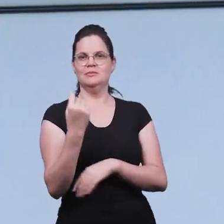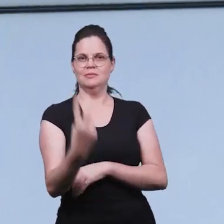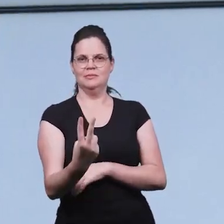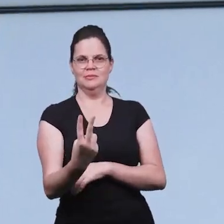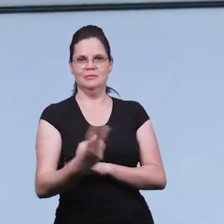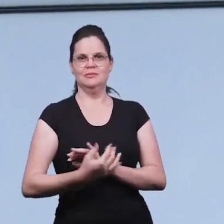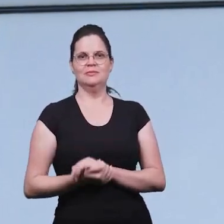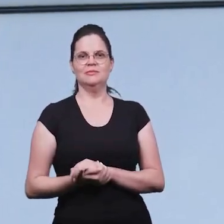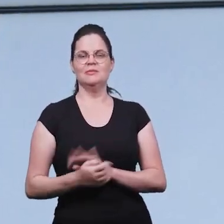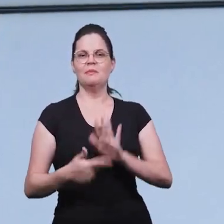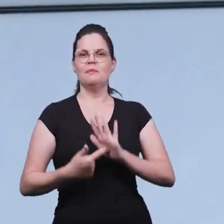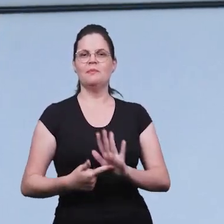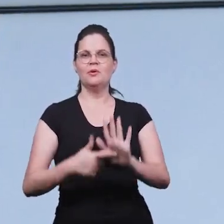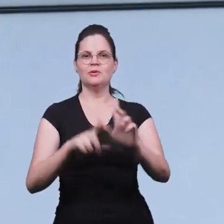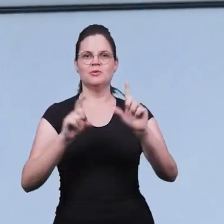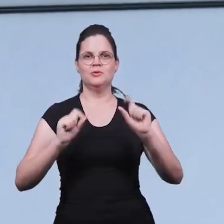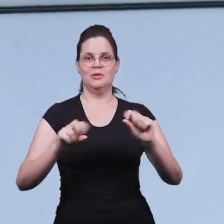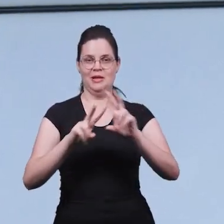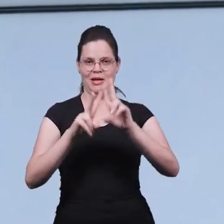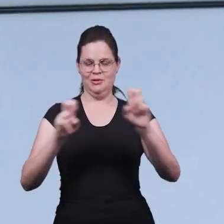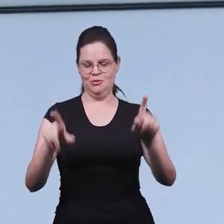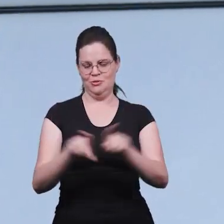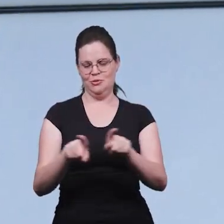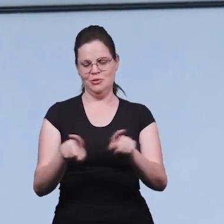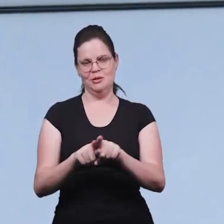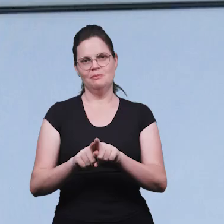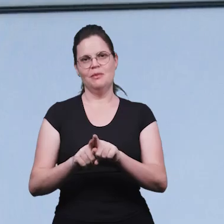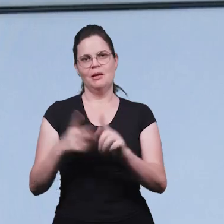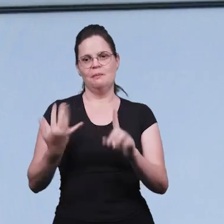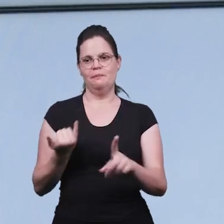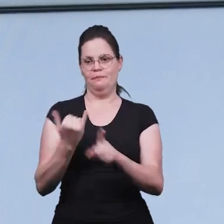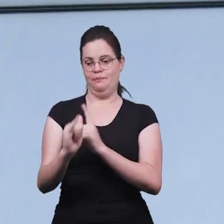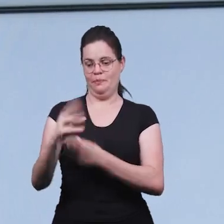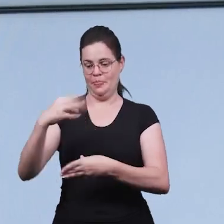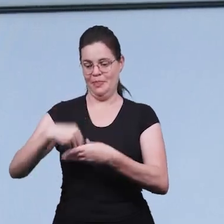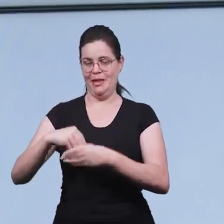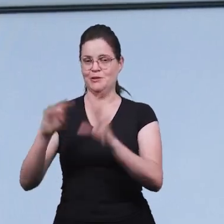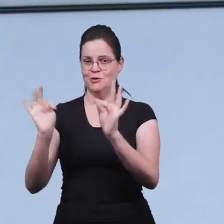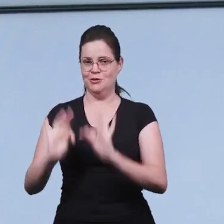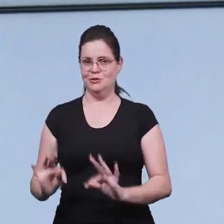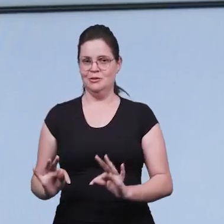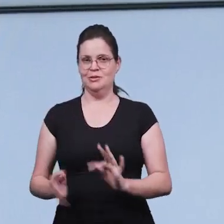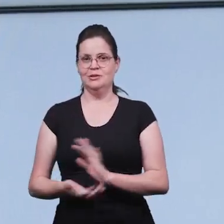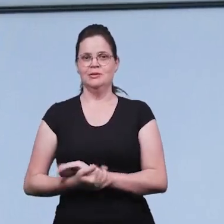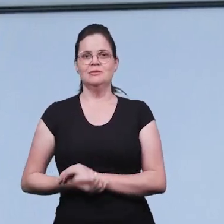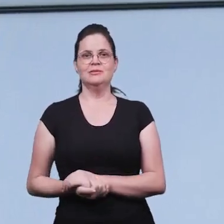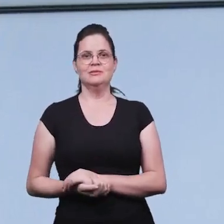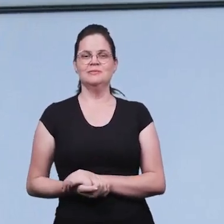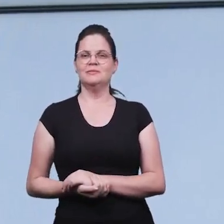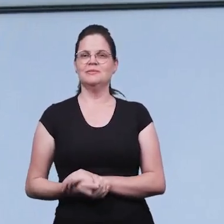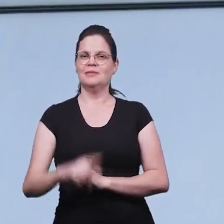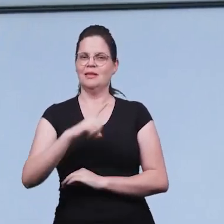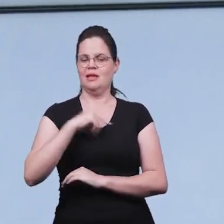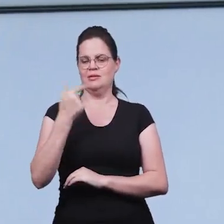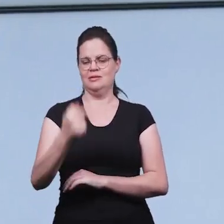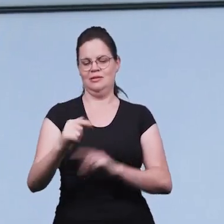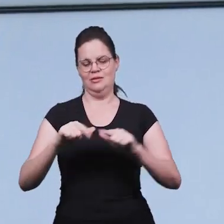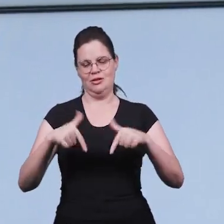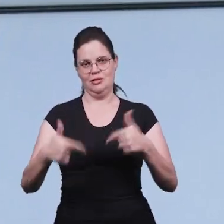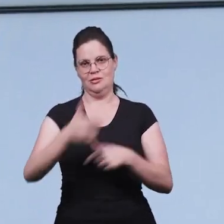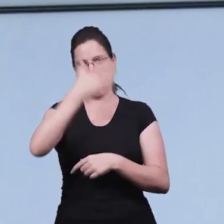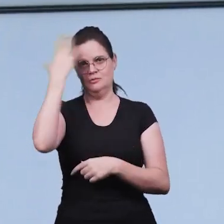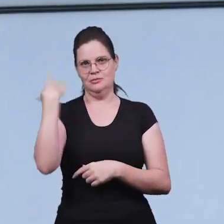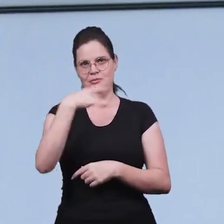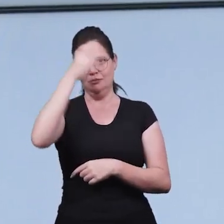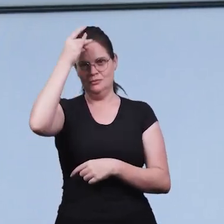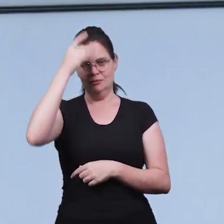descrição das 7 operações, e a gente vai fazer agora a aplicação profética na carta à igreja em Tiatira. São 7 operações: operação